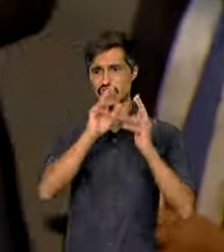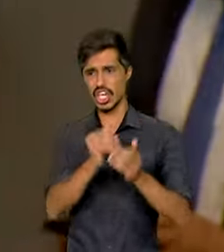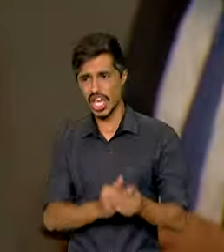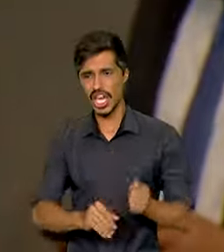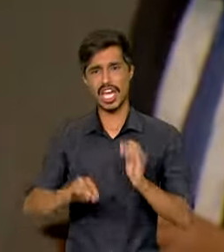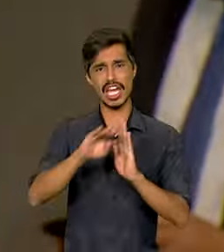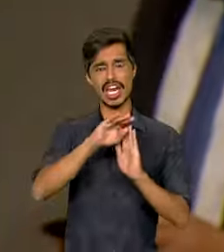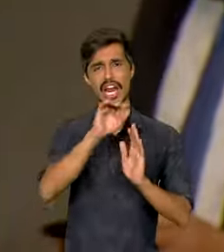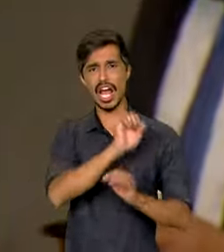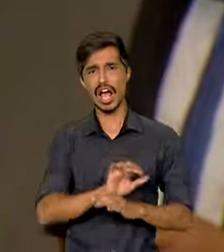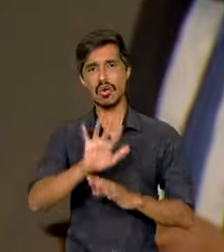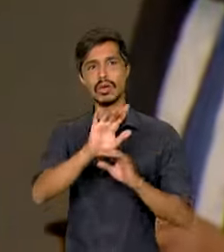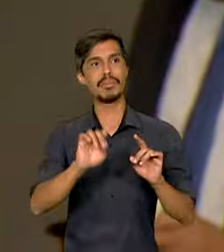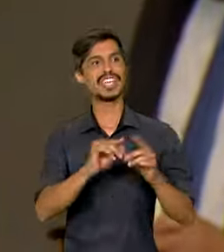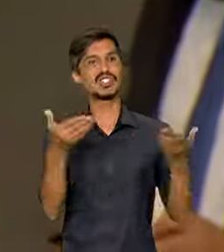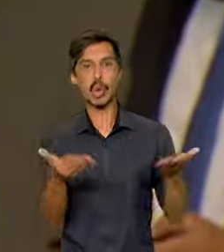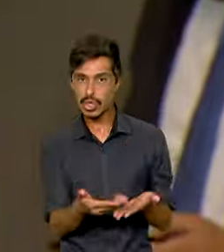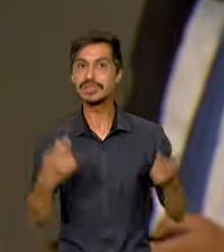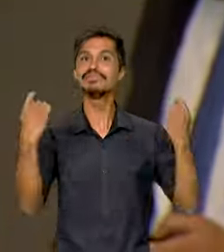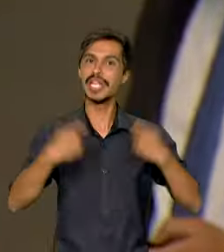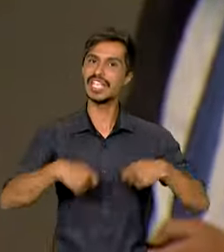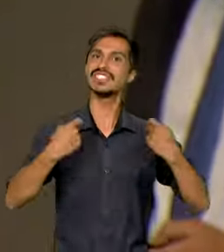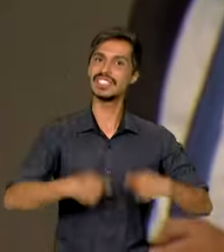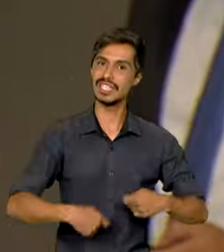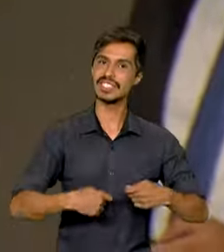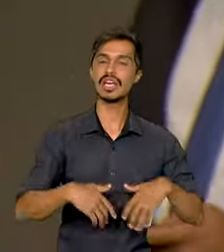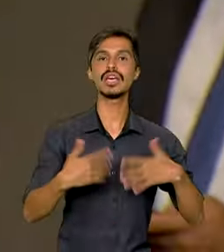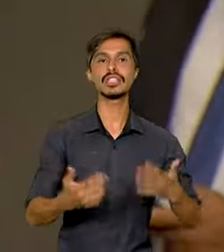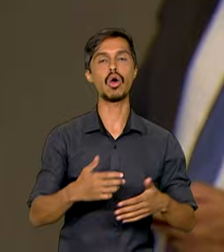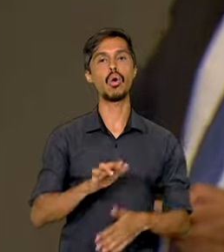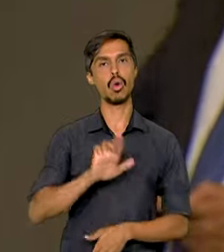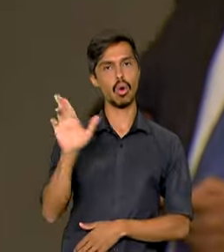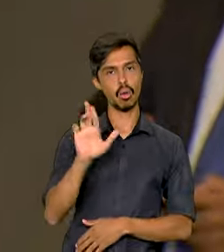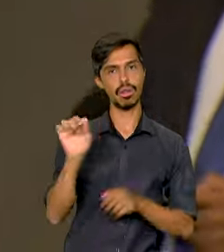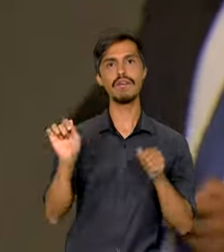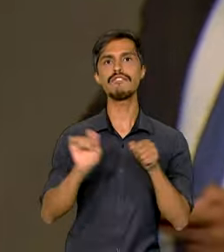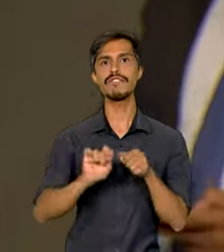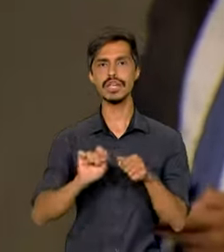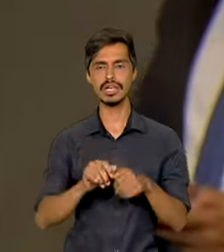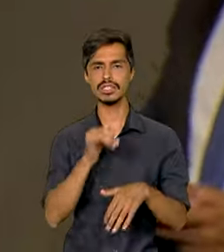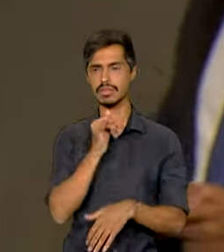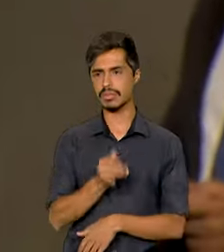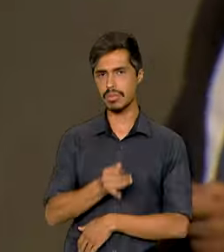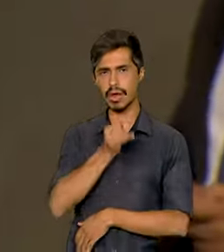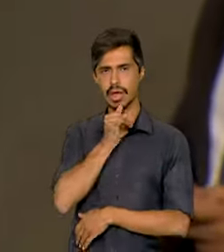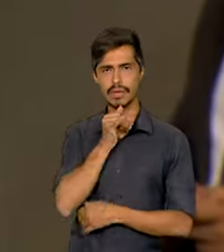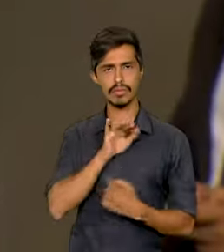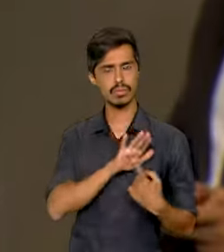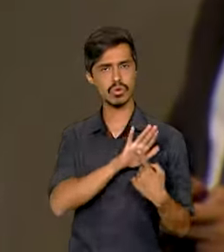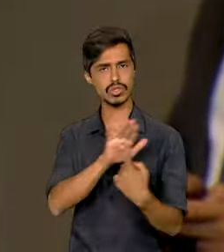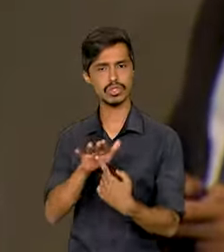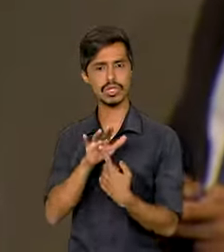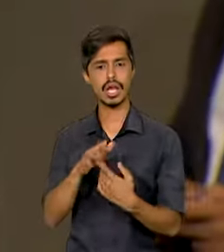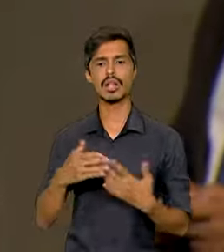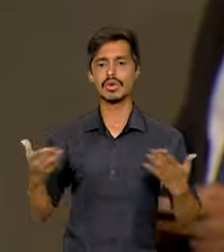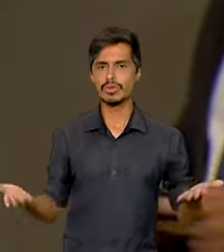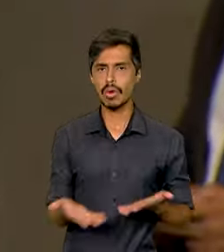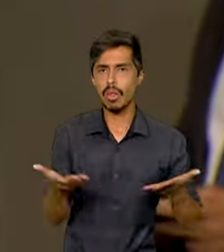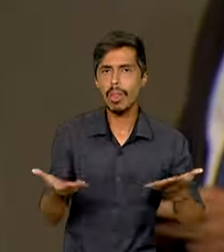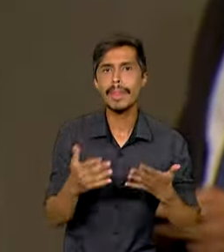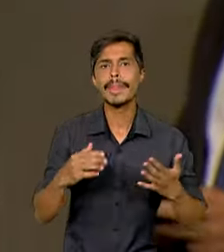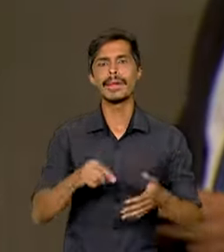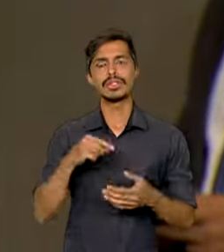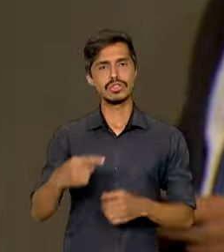Isto hoje é indispensável e foi o que o presidente Lula fez, dando exemplo, iniciando o movimento nacional